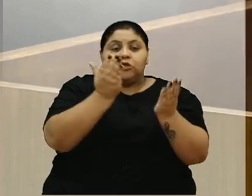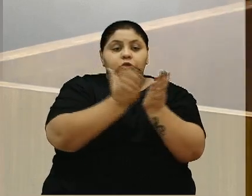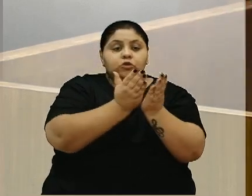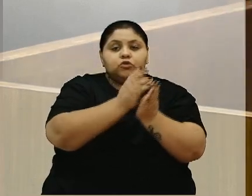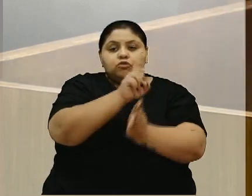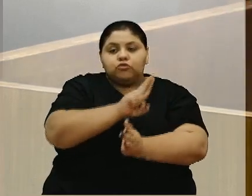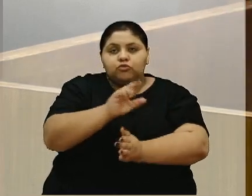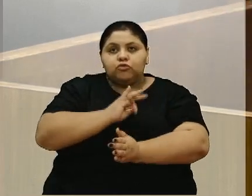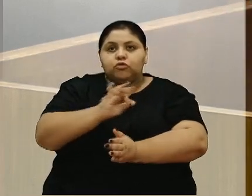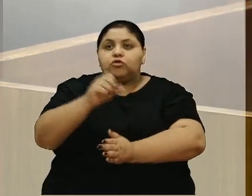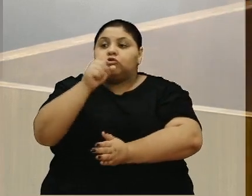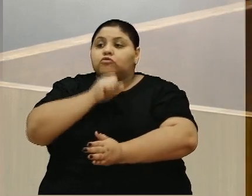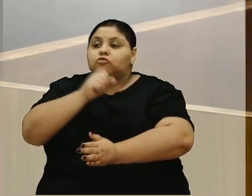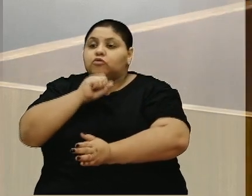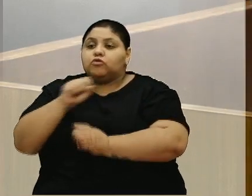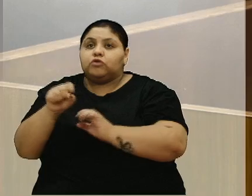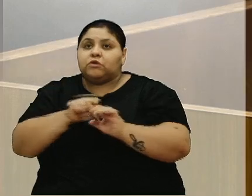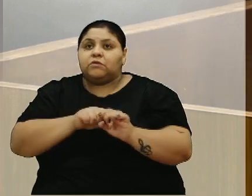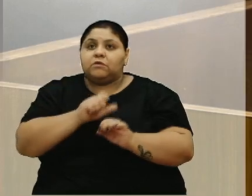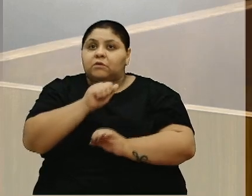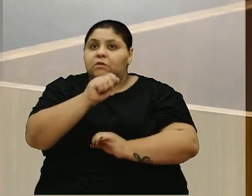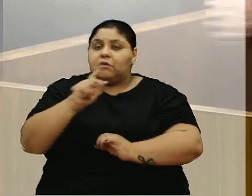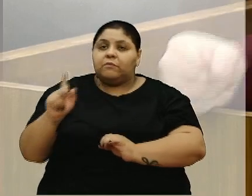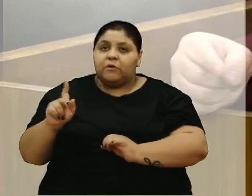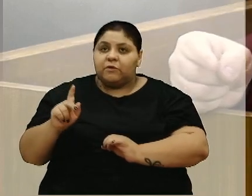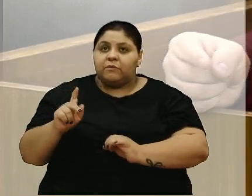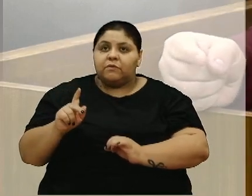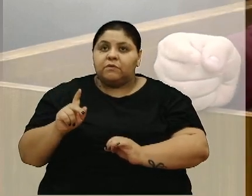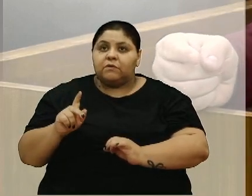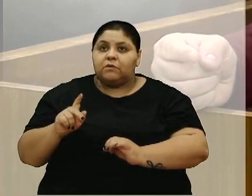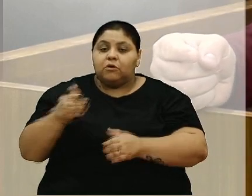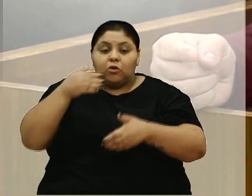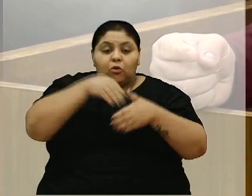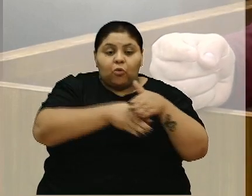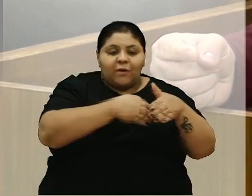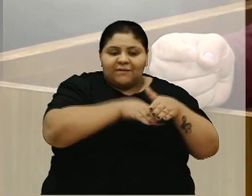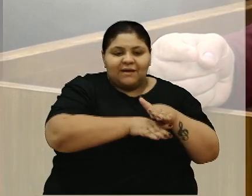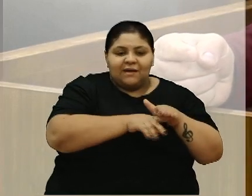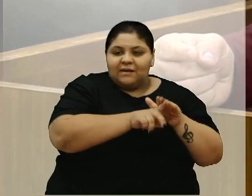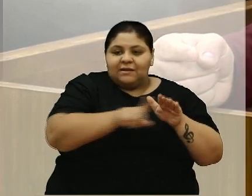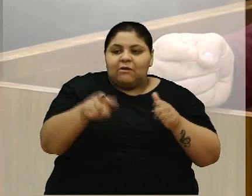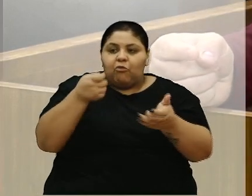e os vovôs vão poder guardar a aposentadoria ao invés de pagar uma universidade particular para os seus netos.